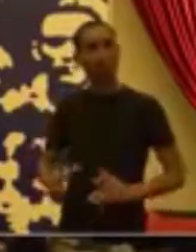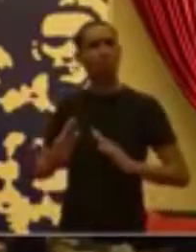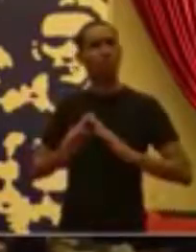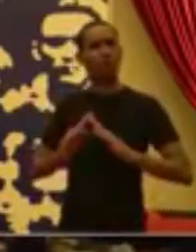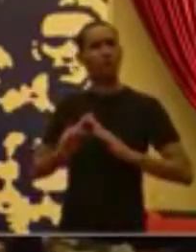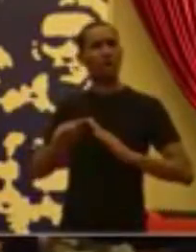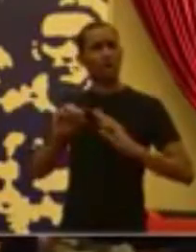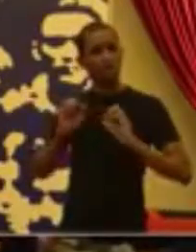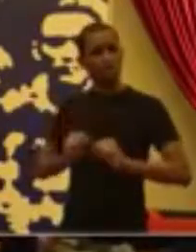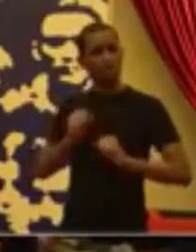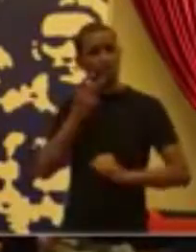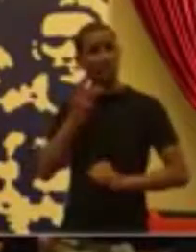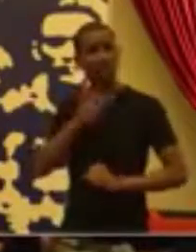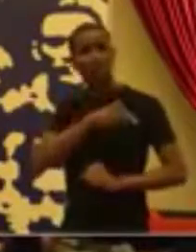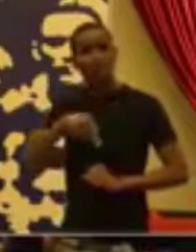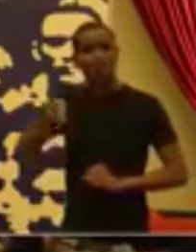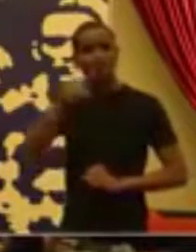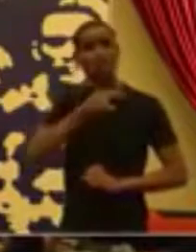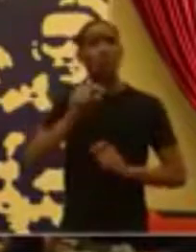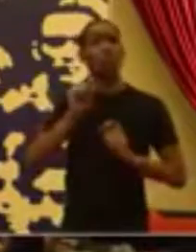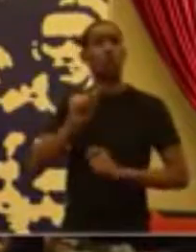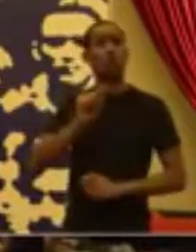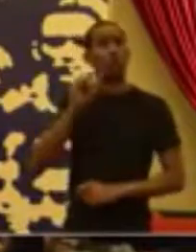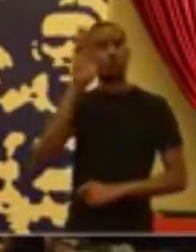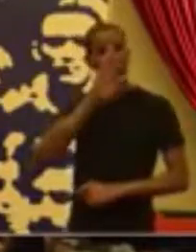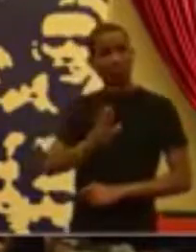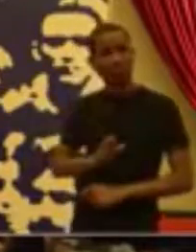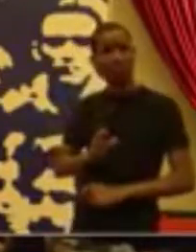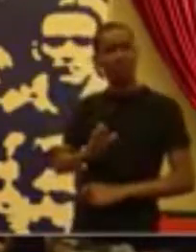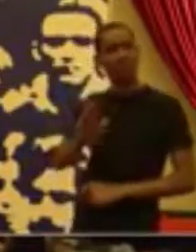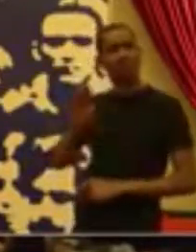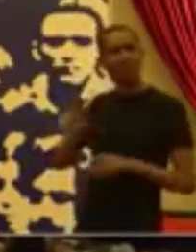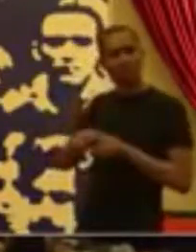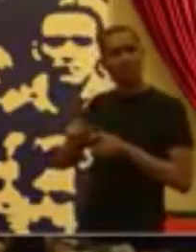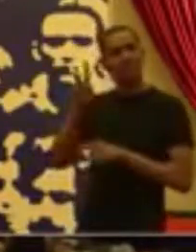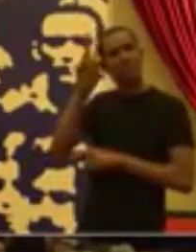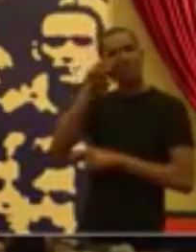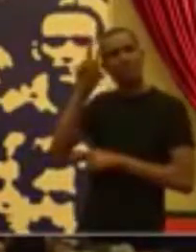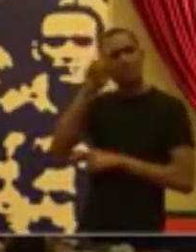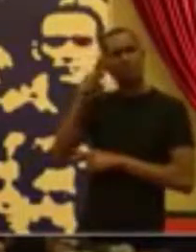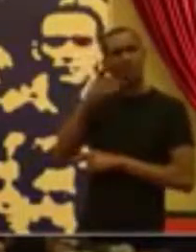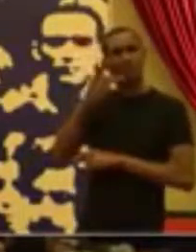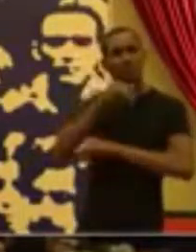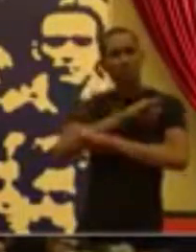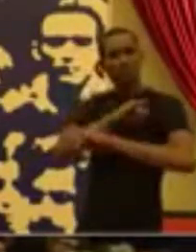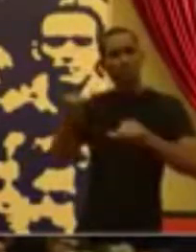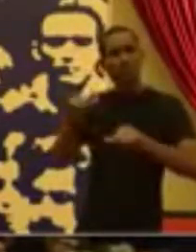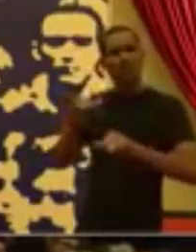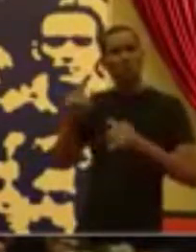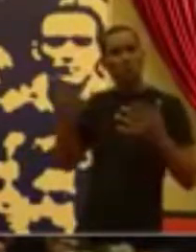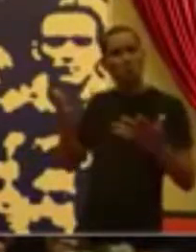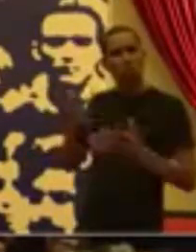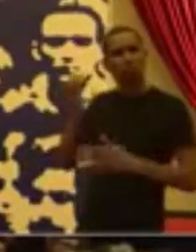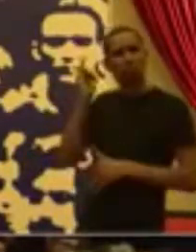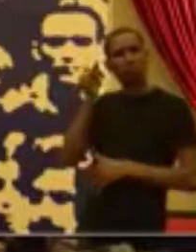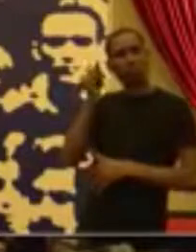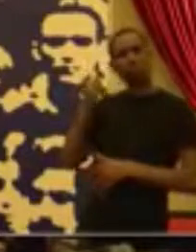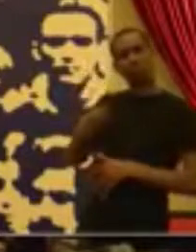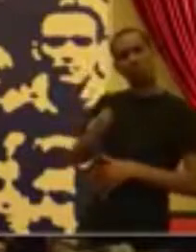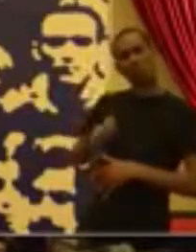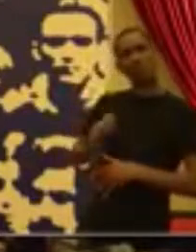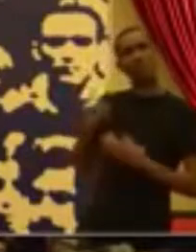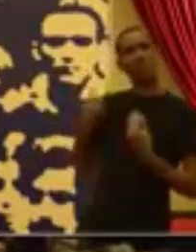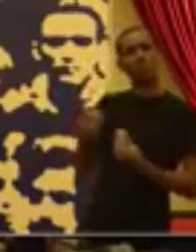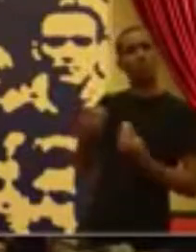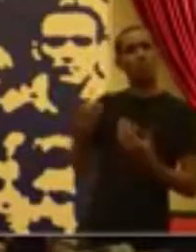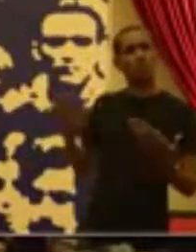só posso devolver a essa nação e a essa memória a minha narrativa de hoje, que é ter